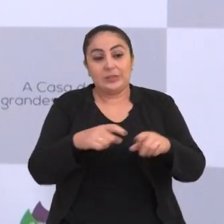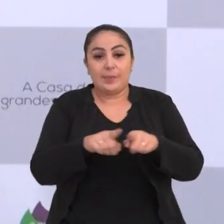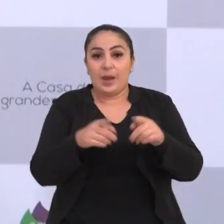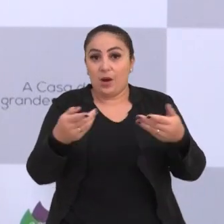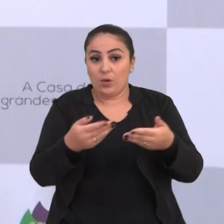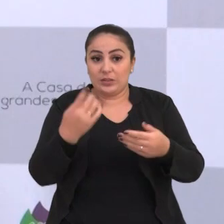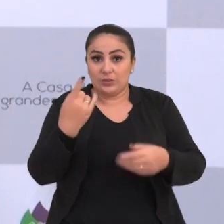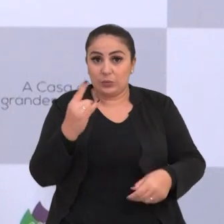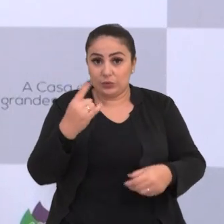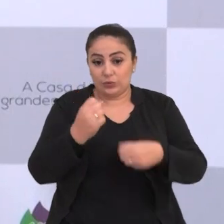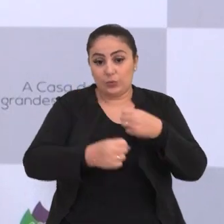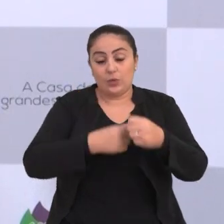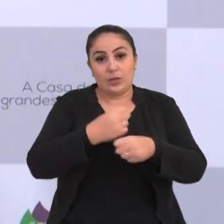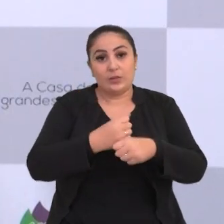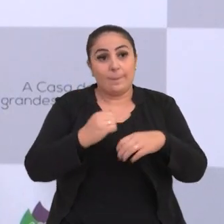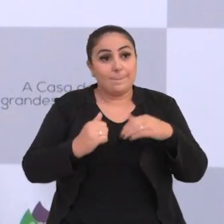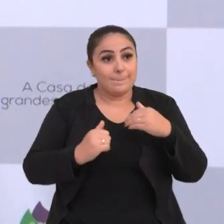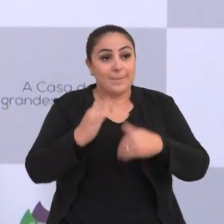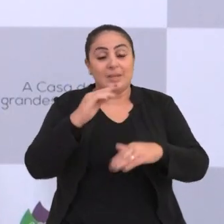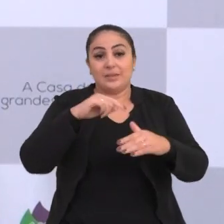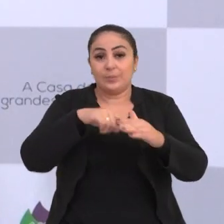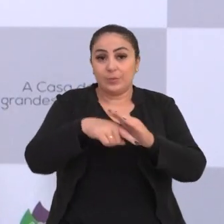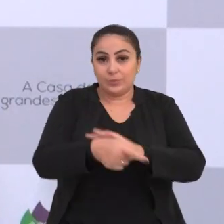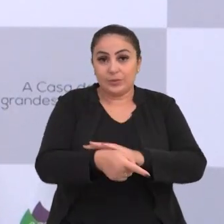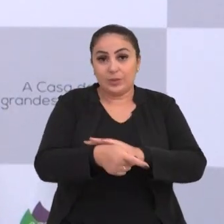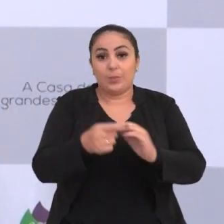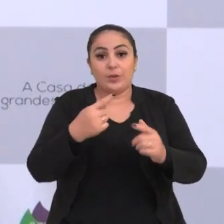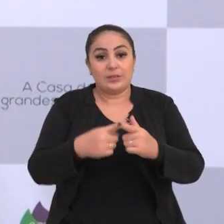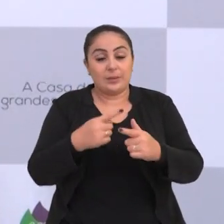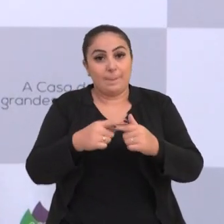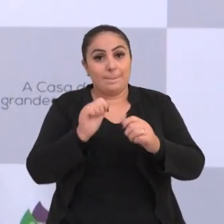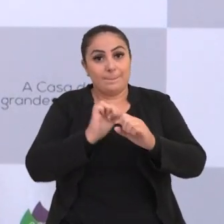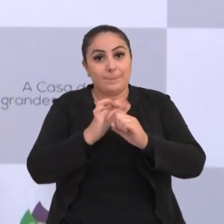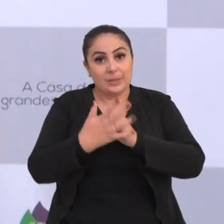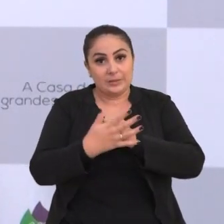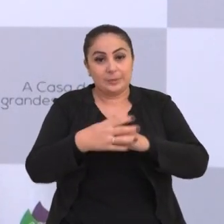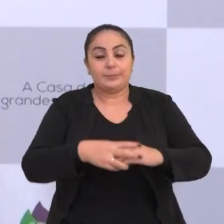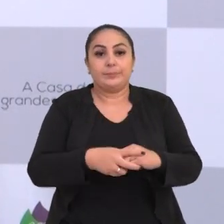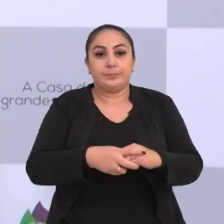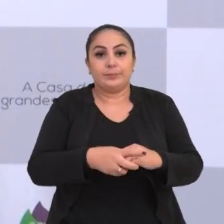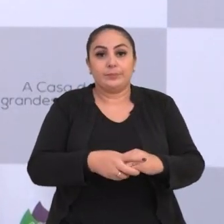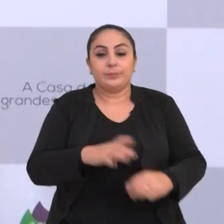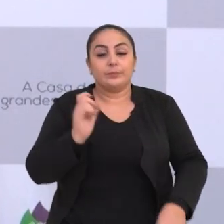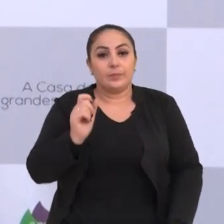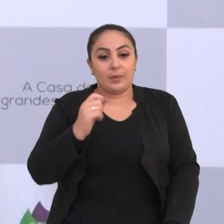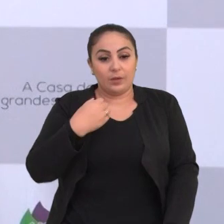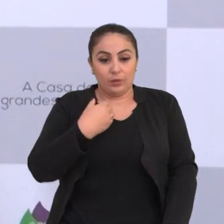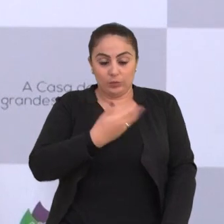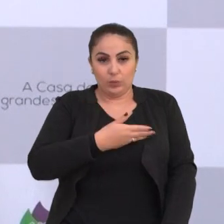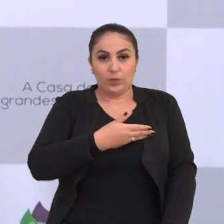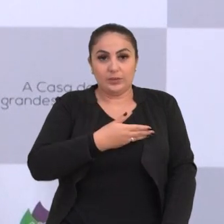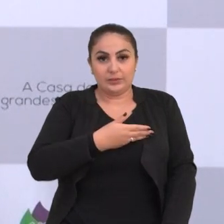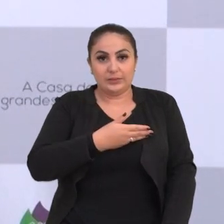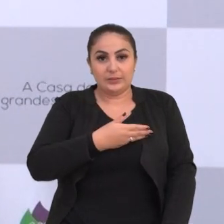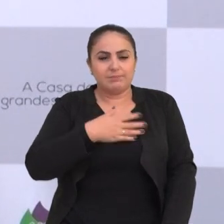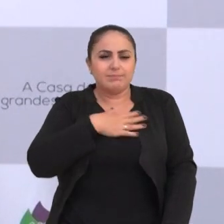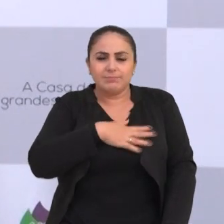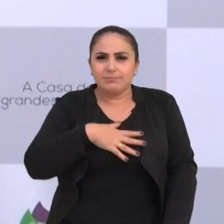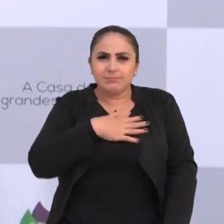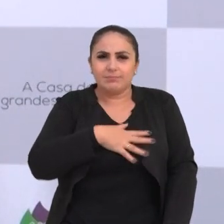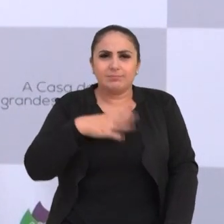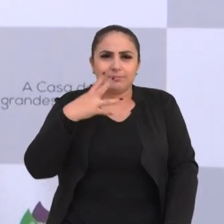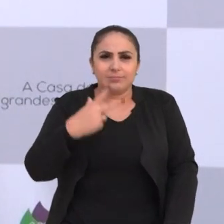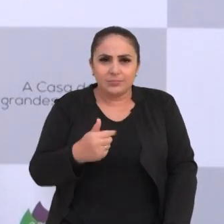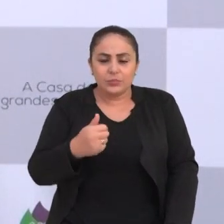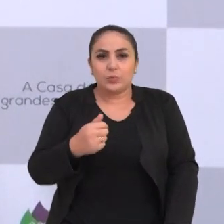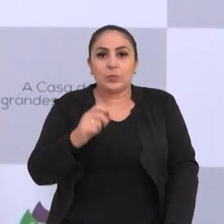e agora, neste último ano, mais intensamente devido à pandemia, o que nós